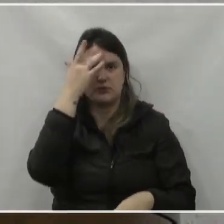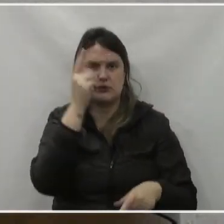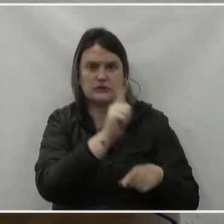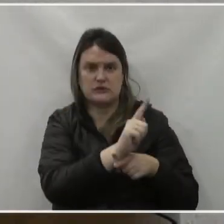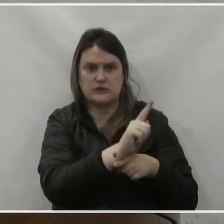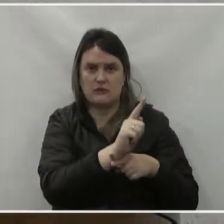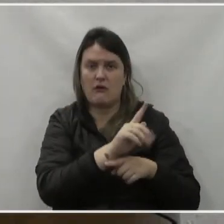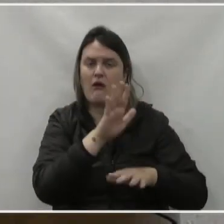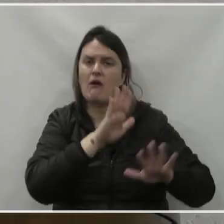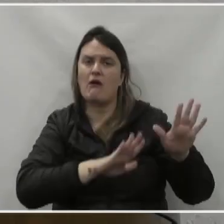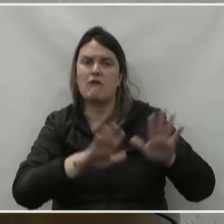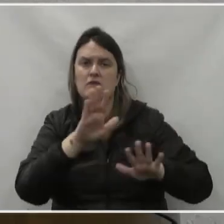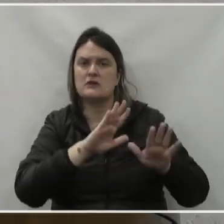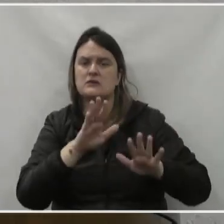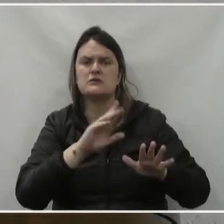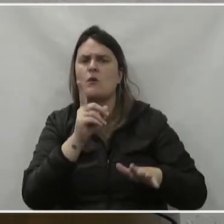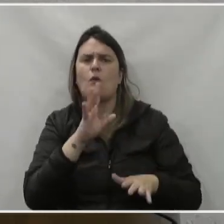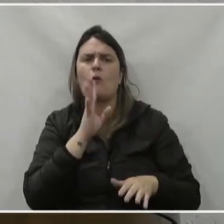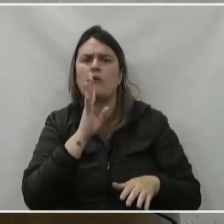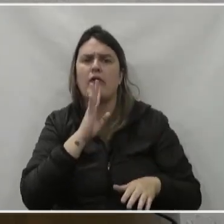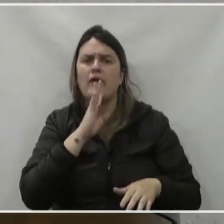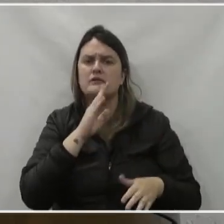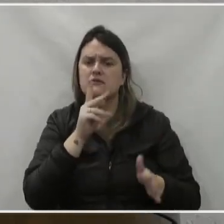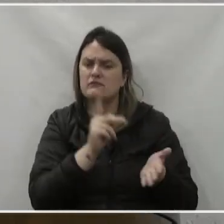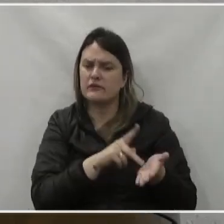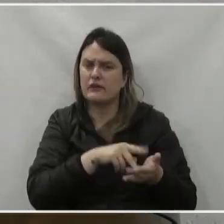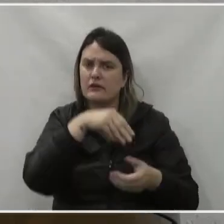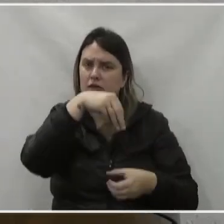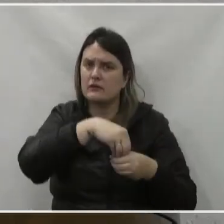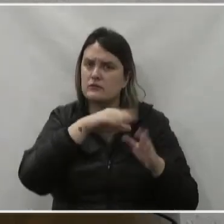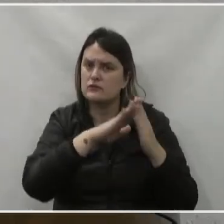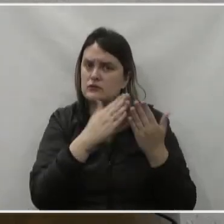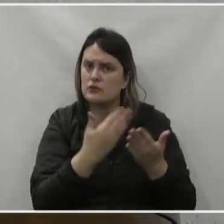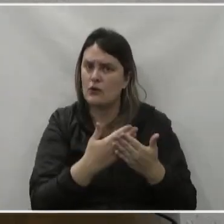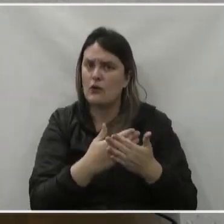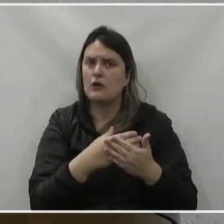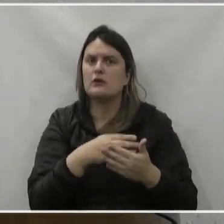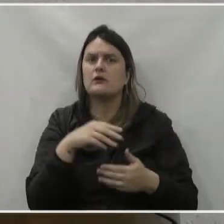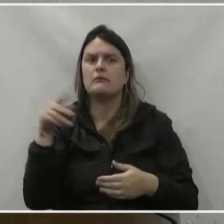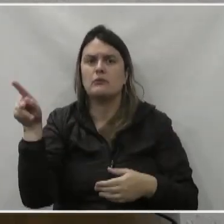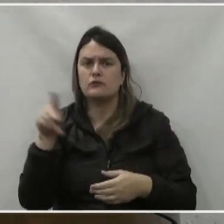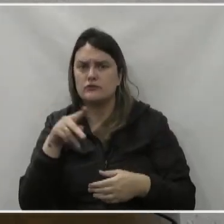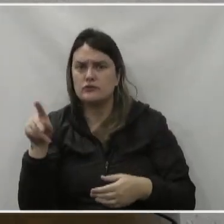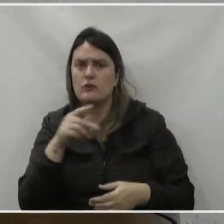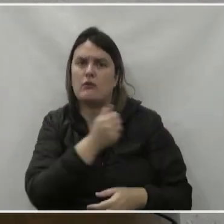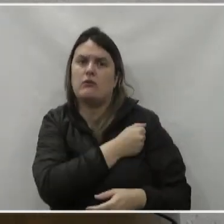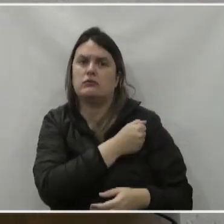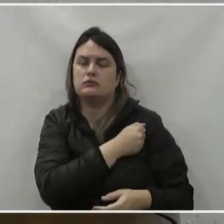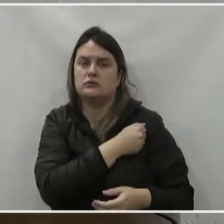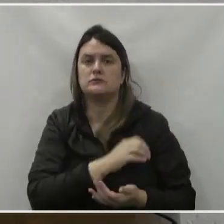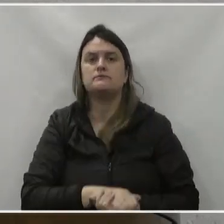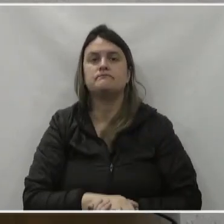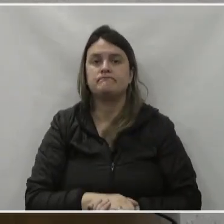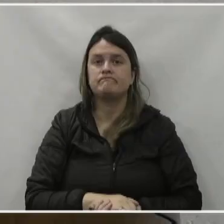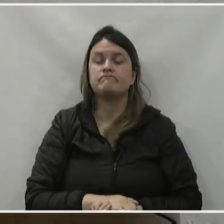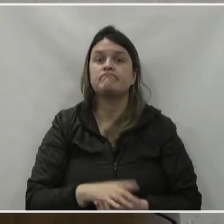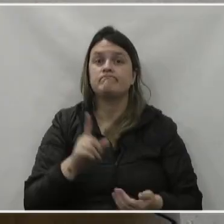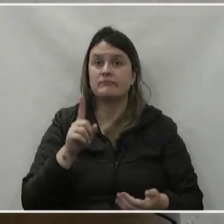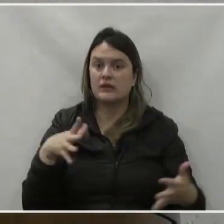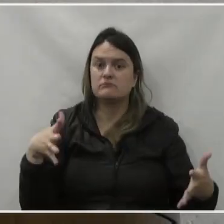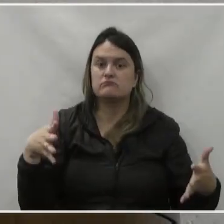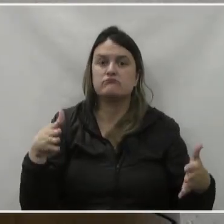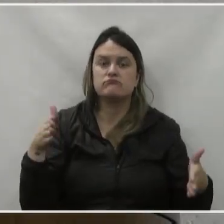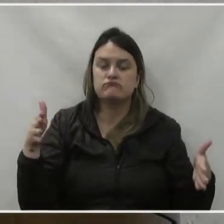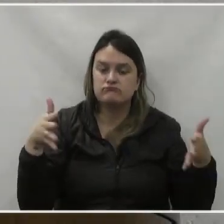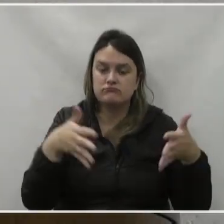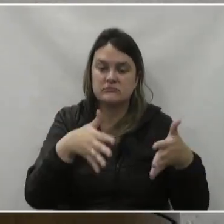gestores, muitas vezes não conhecem o chão das escolas, o dia a dia dos professores e dos alunos. Isso impacta